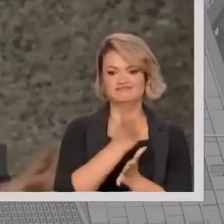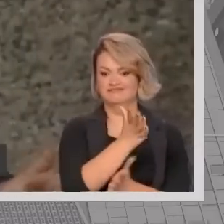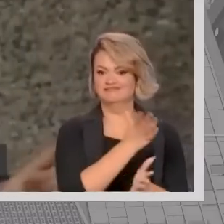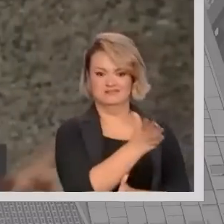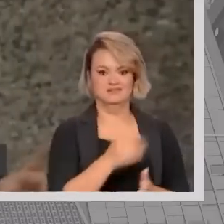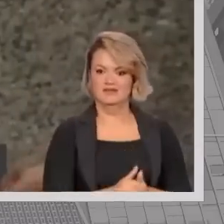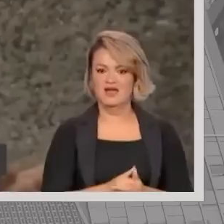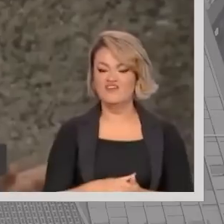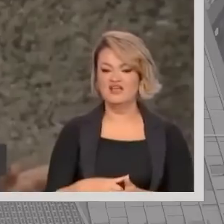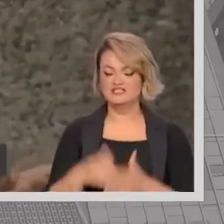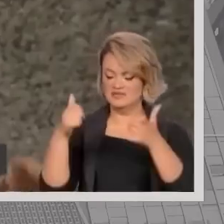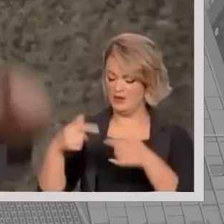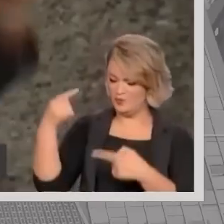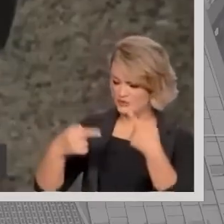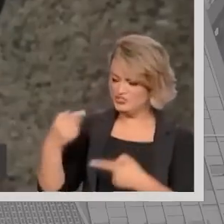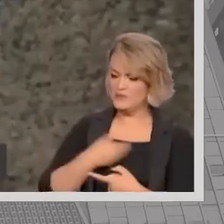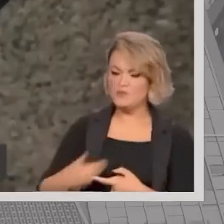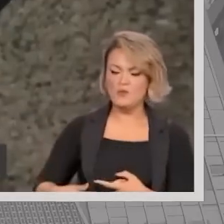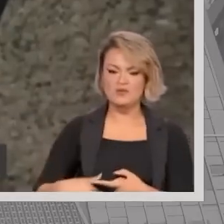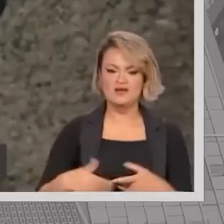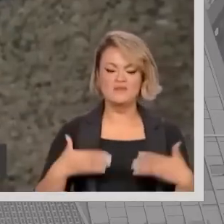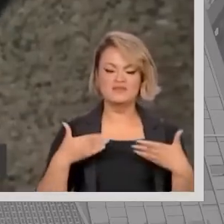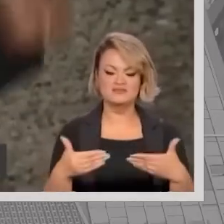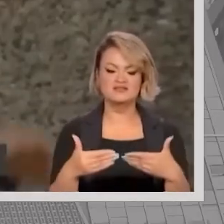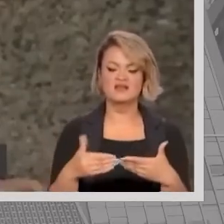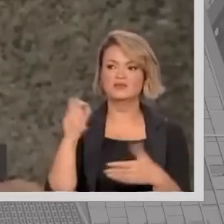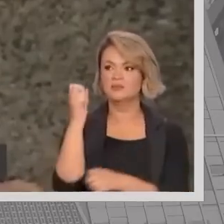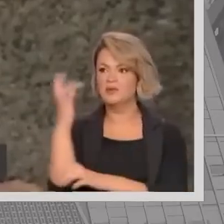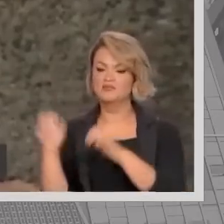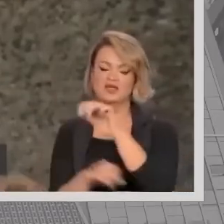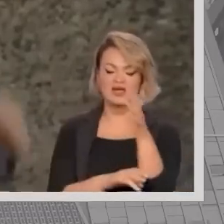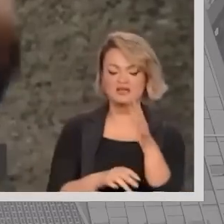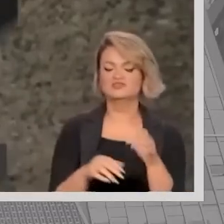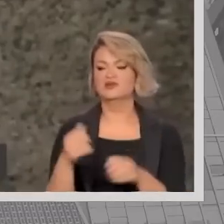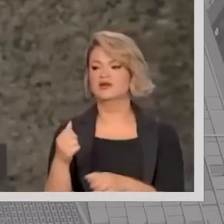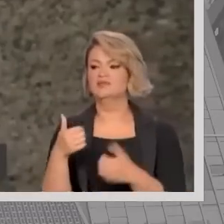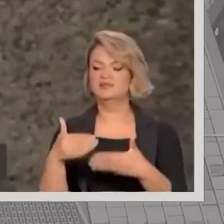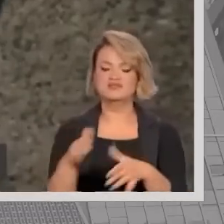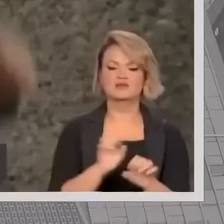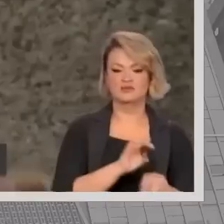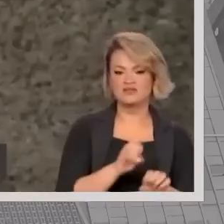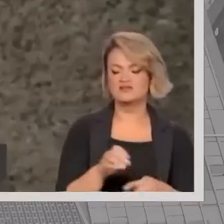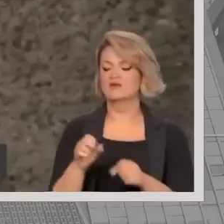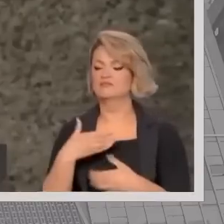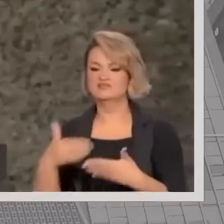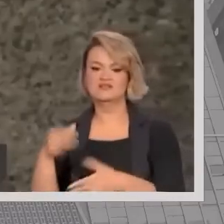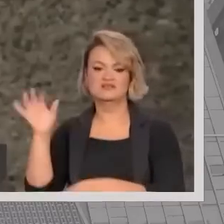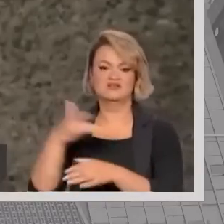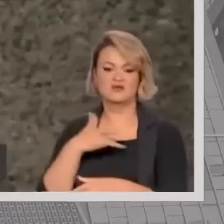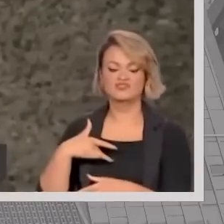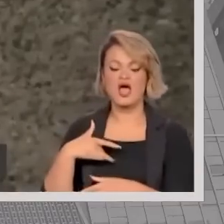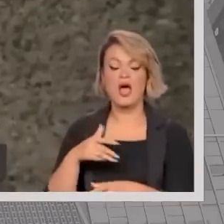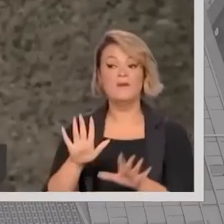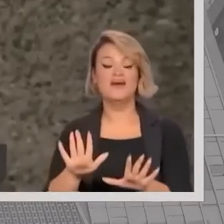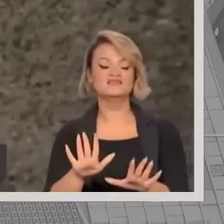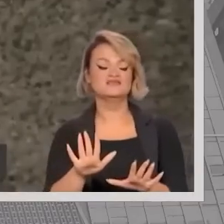você analisa a questão de uma forma séria, né, você vê que realmente ela tem razão. Por que ela tem razão? Porque